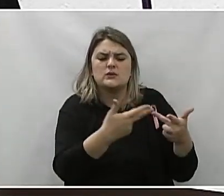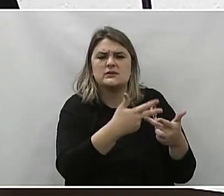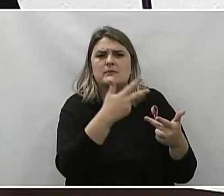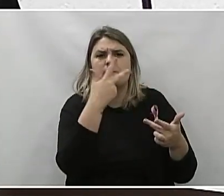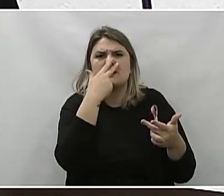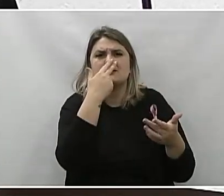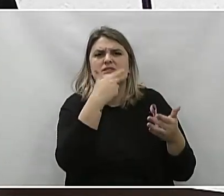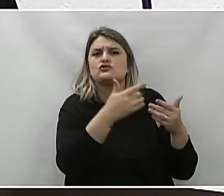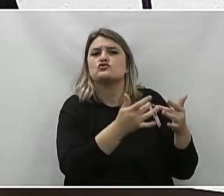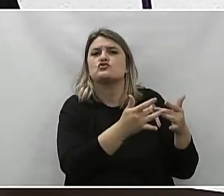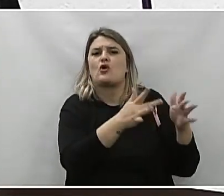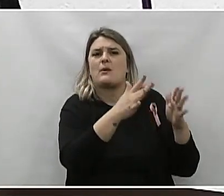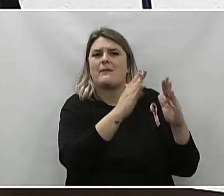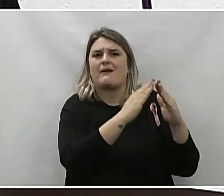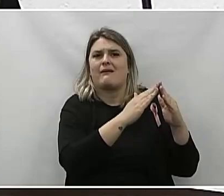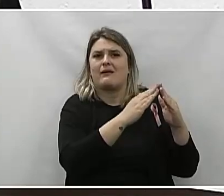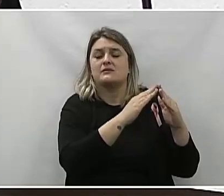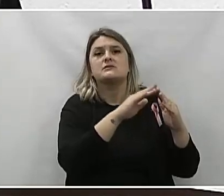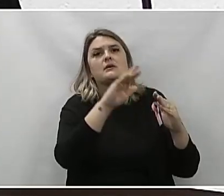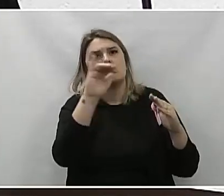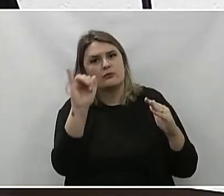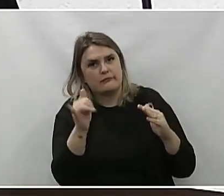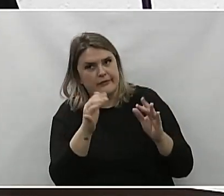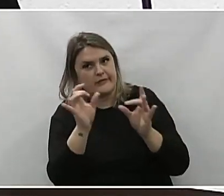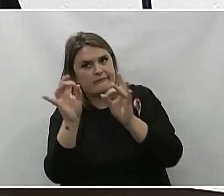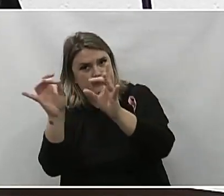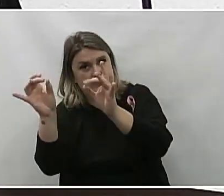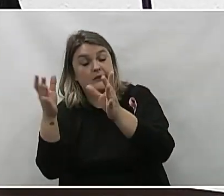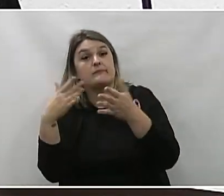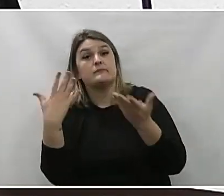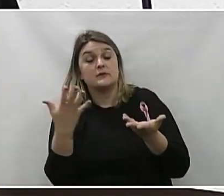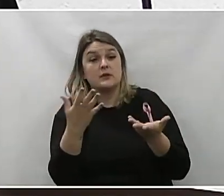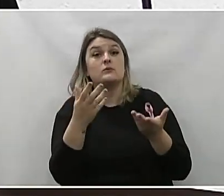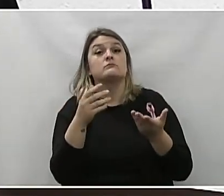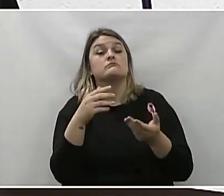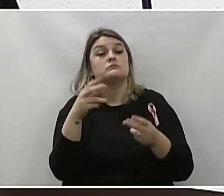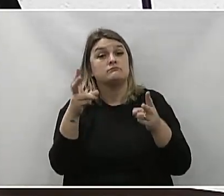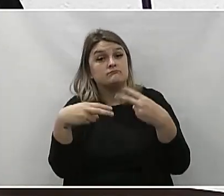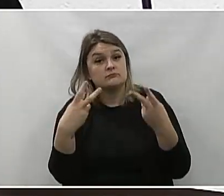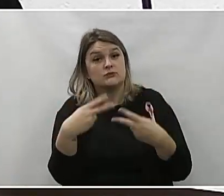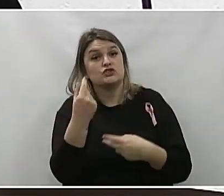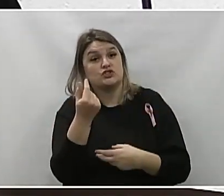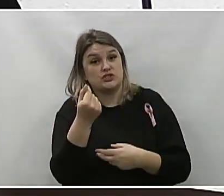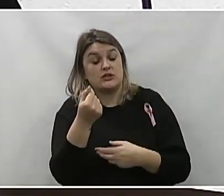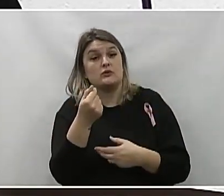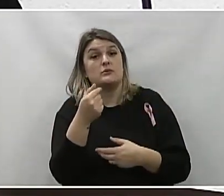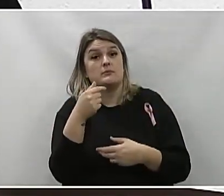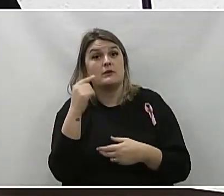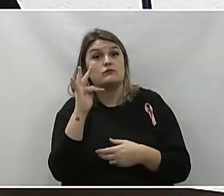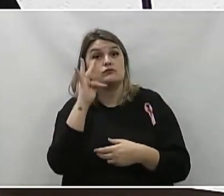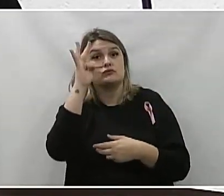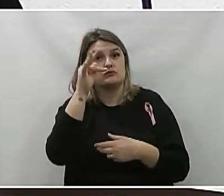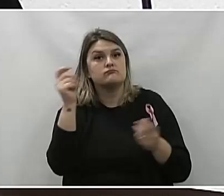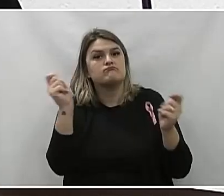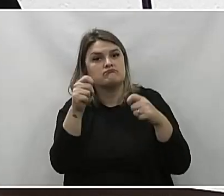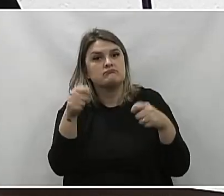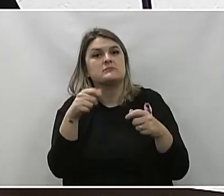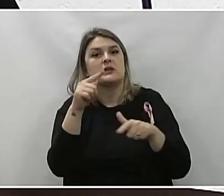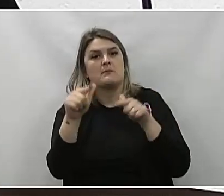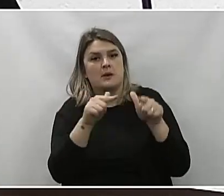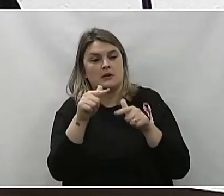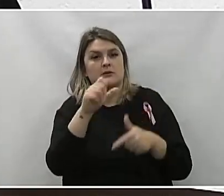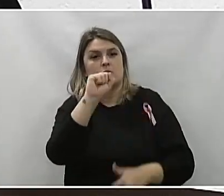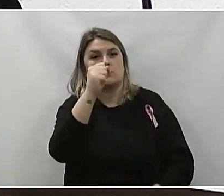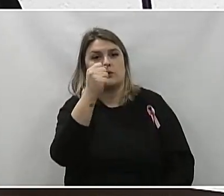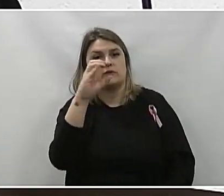desnecessárias na nossa casa e vendem transformando em condição para o trabalho dessas voluntárias 80%